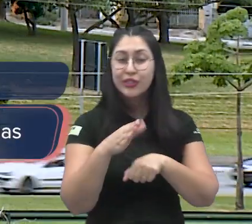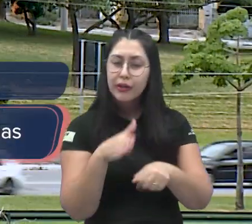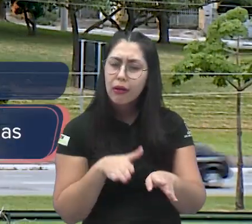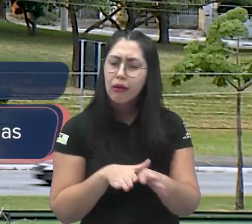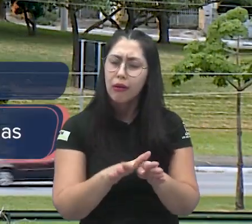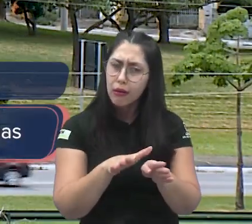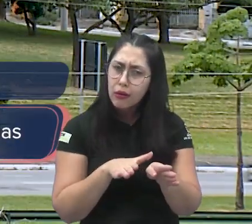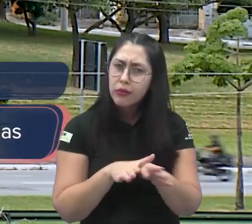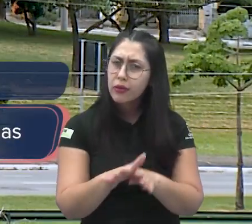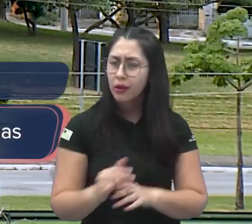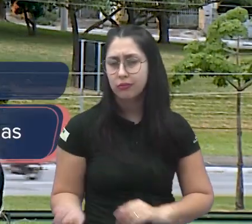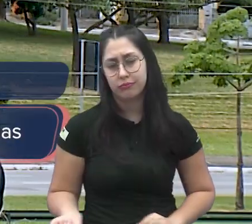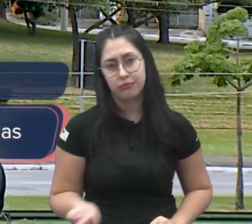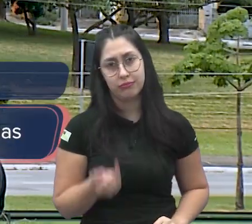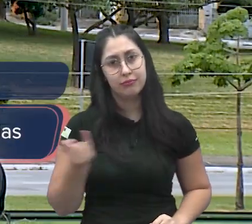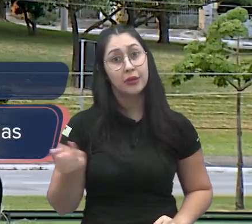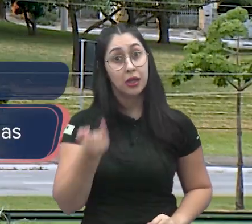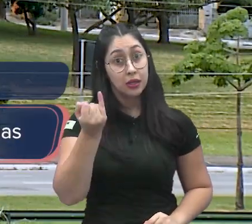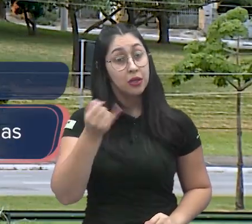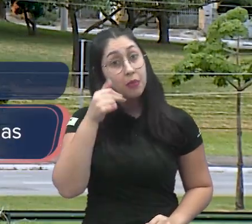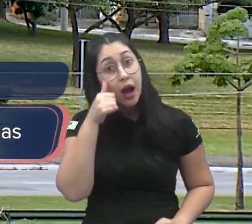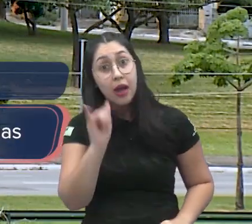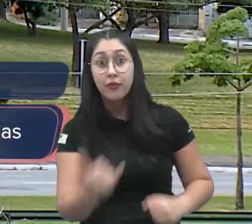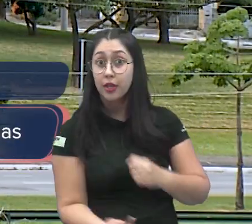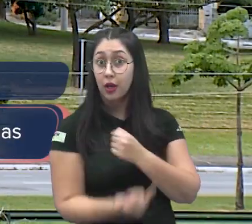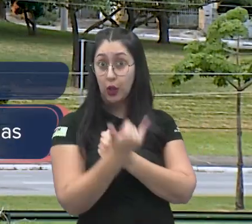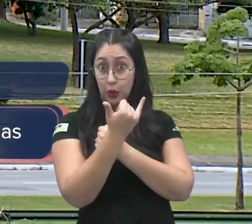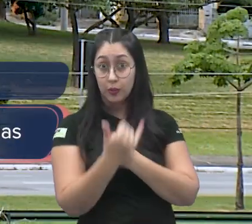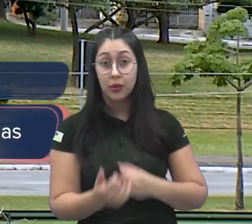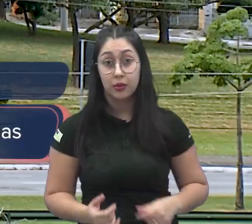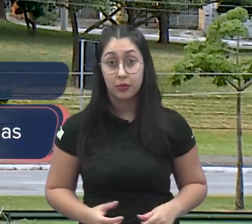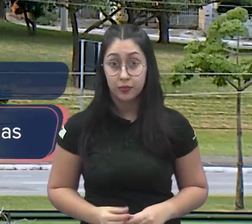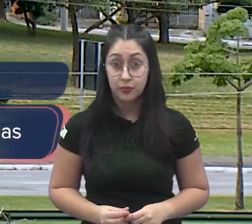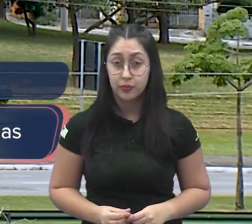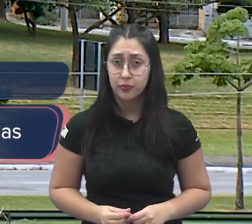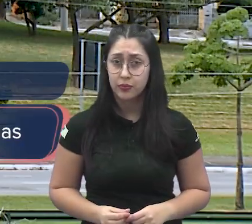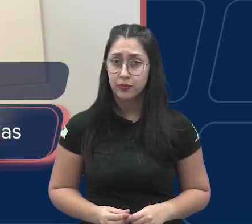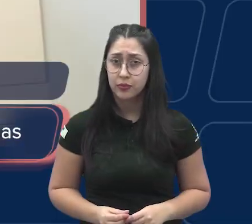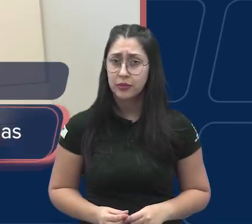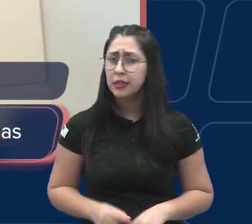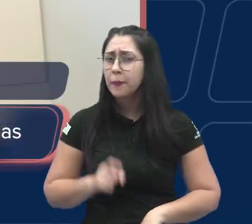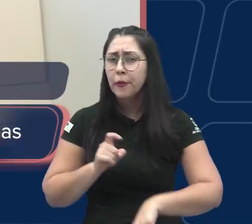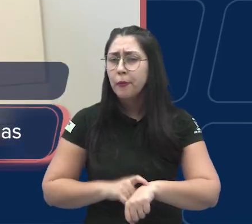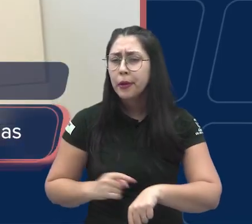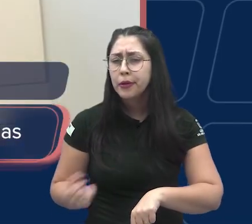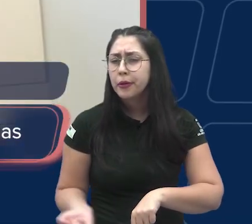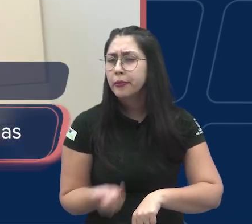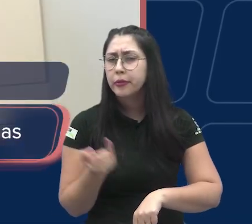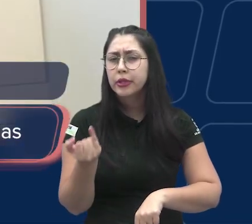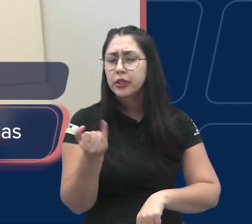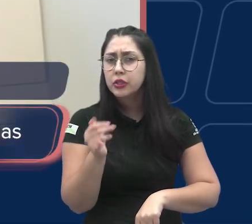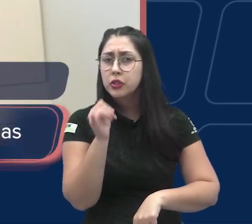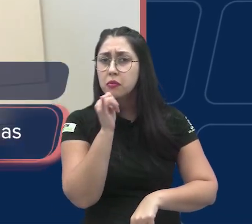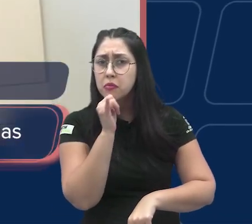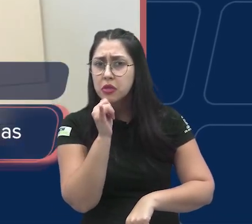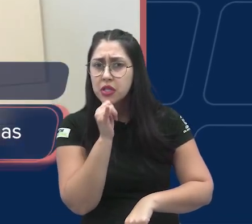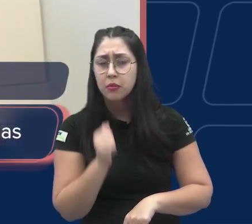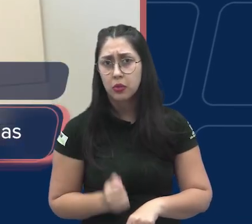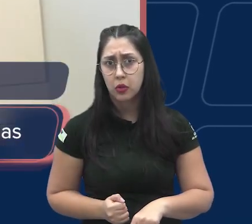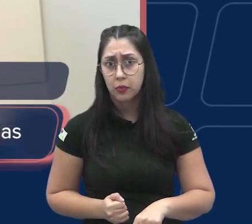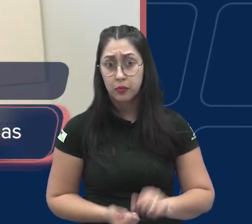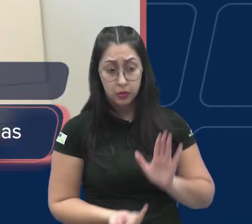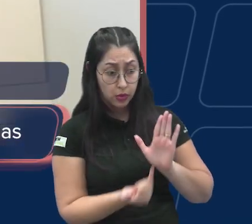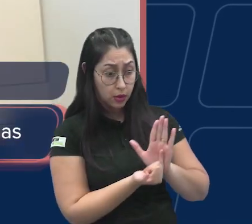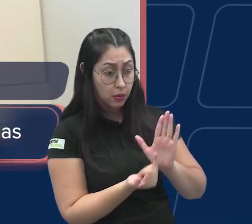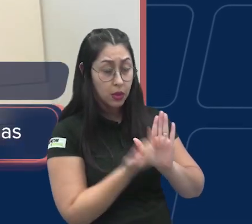deu algumas orientações importantes para evitar golpes. Momentos críticos, como a entrega do